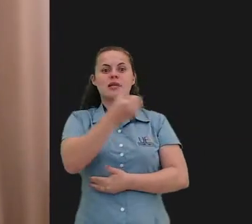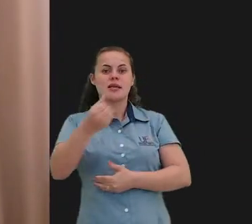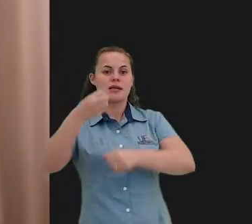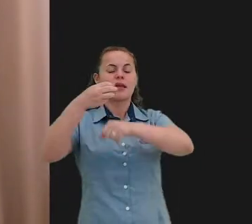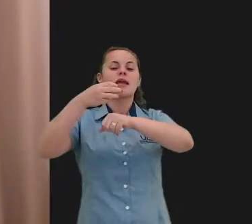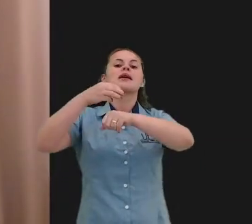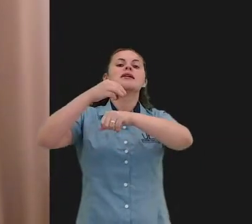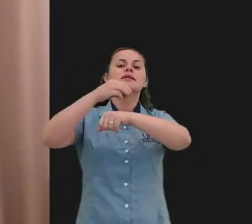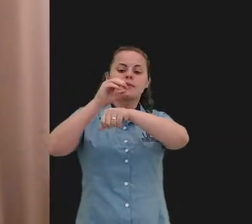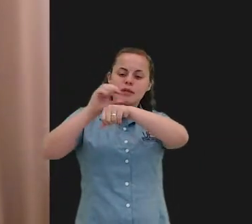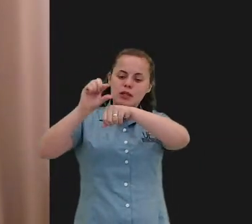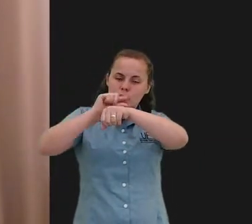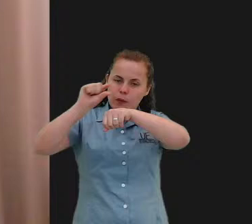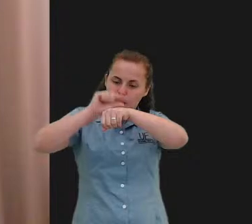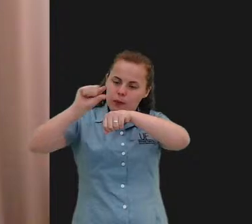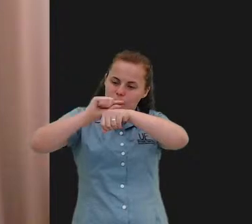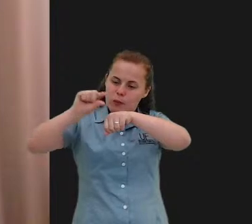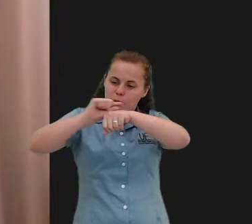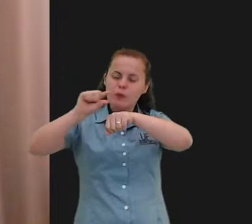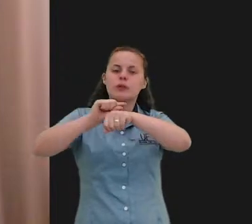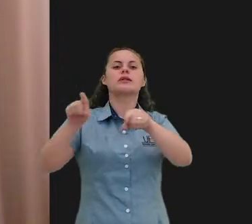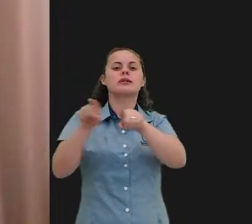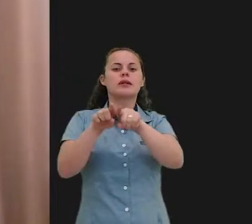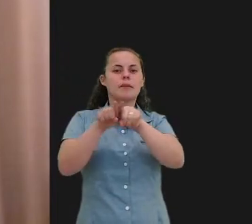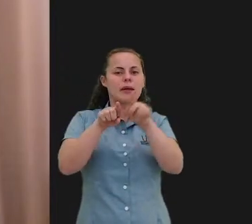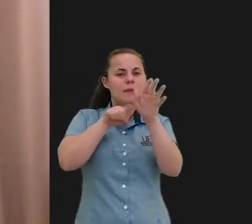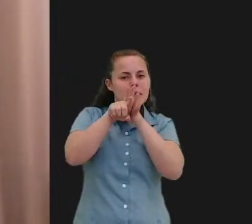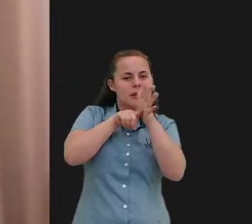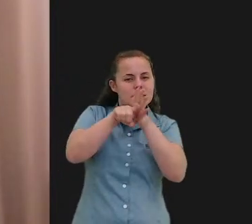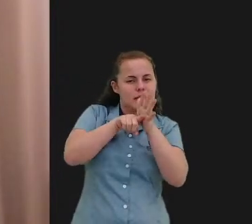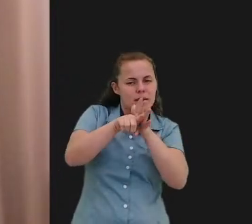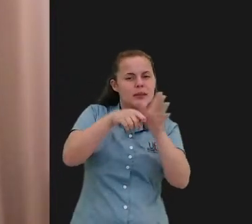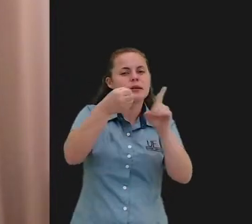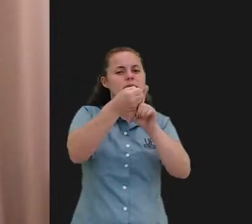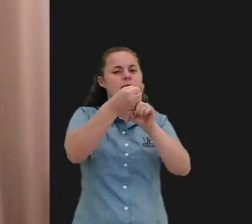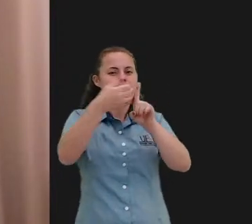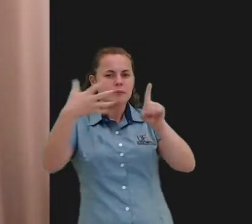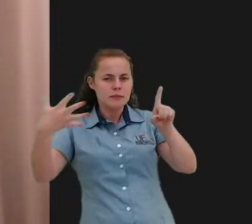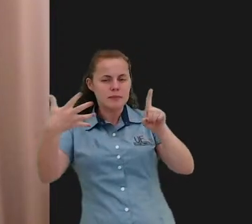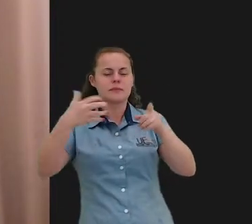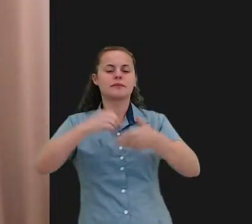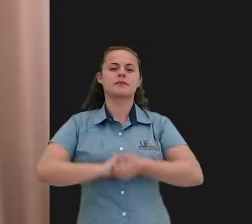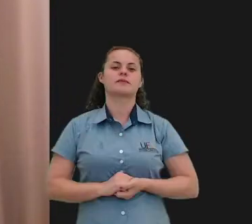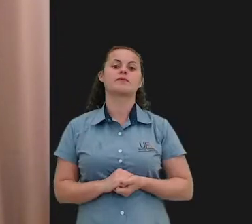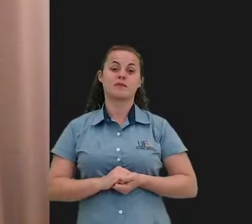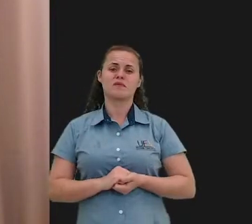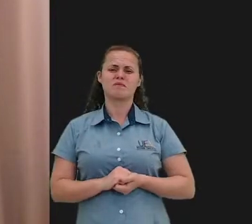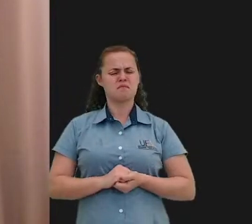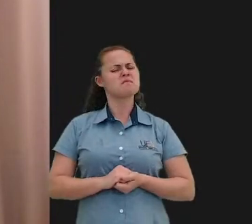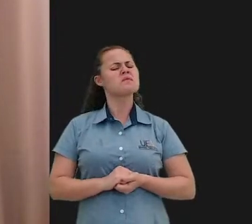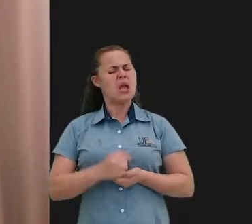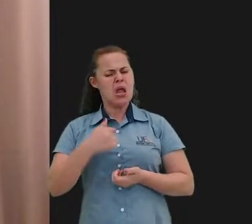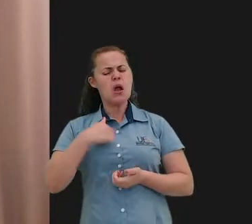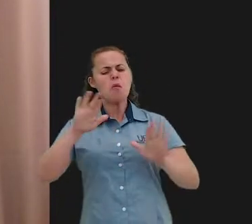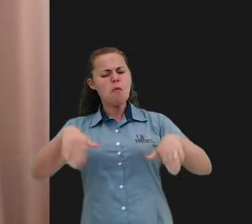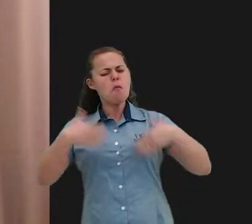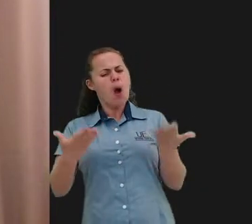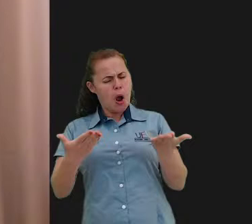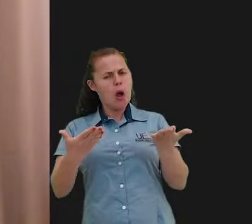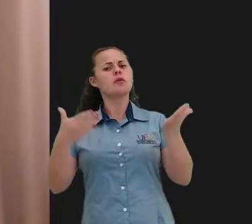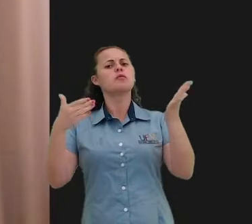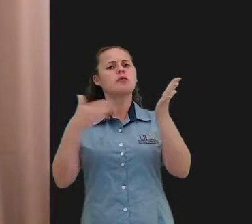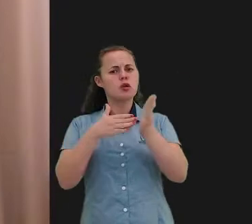ofertados e do envolvimento em pesquisa e/ou extensão. Confesso que quando finalizamos o CIA